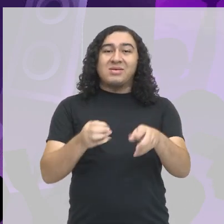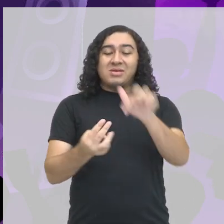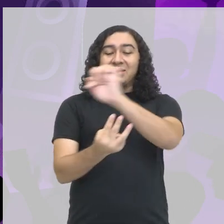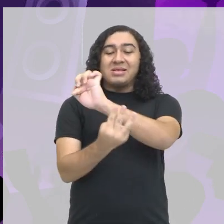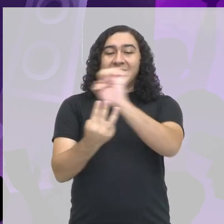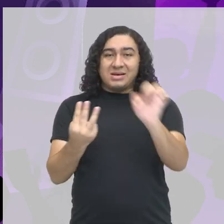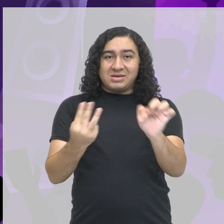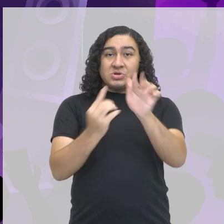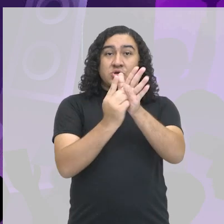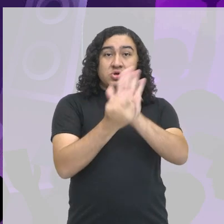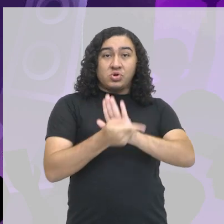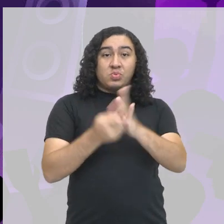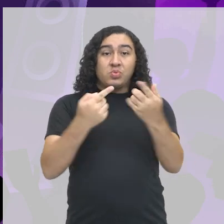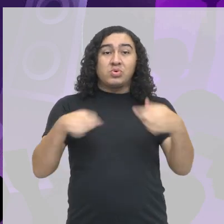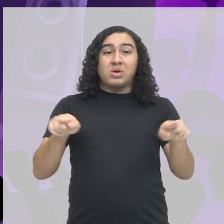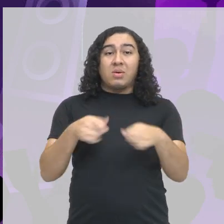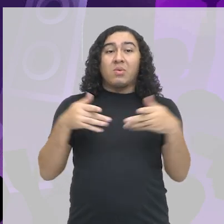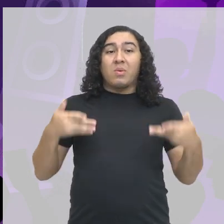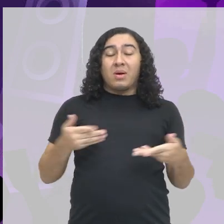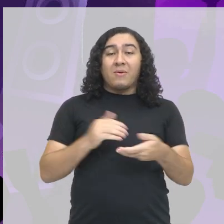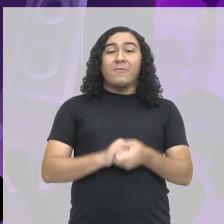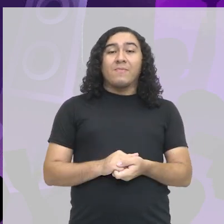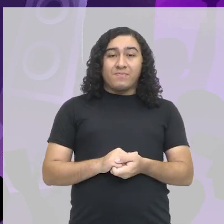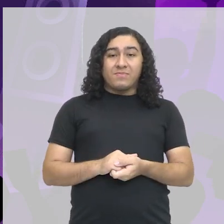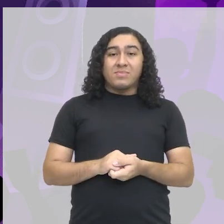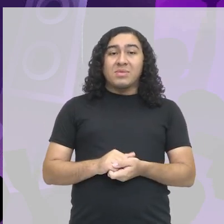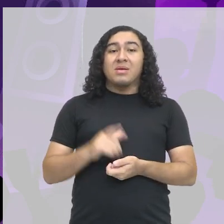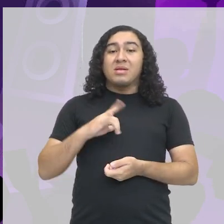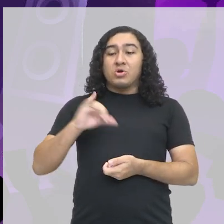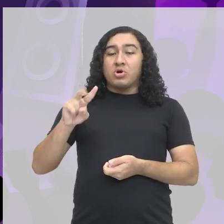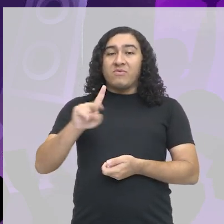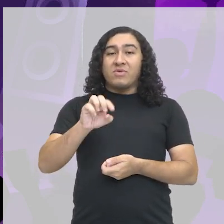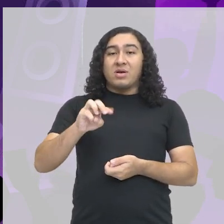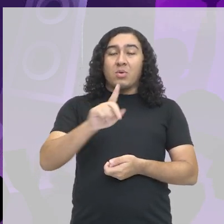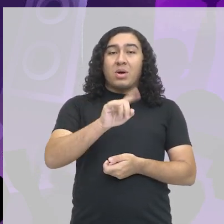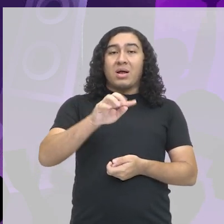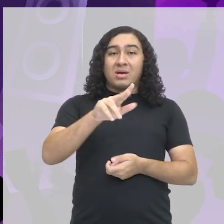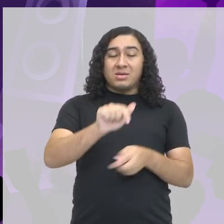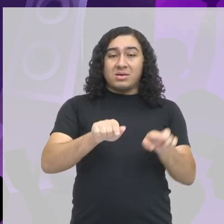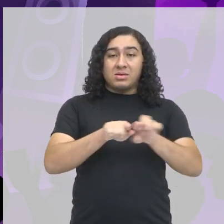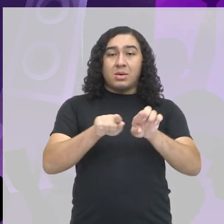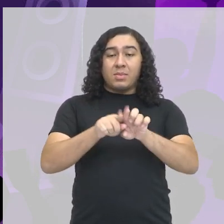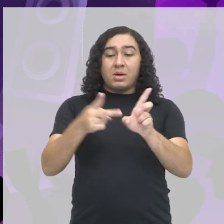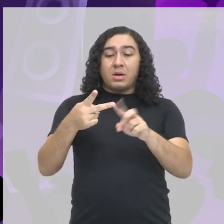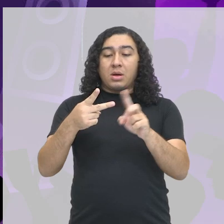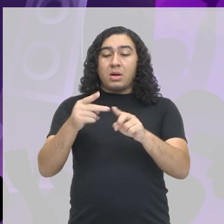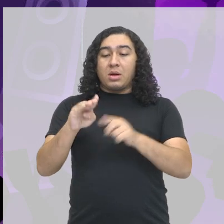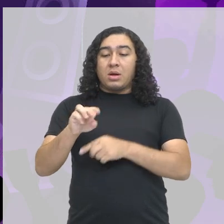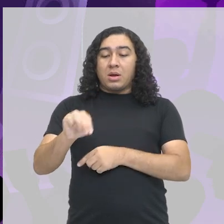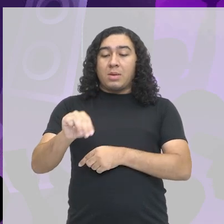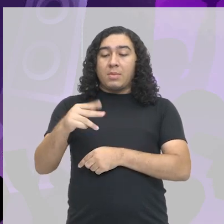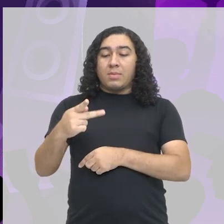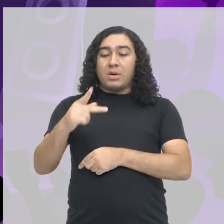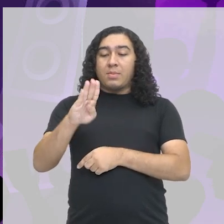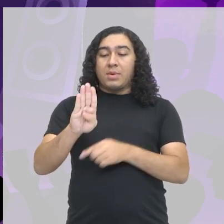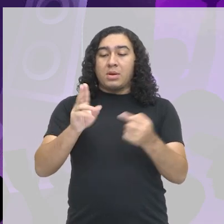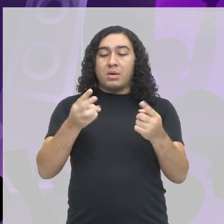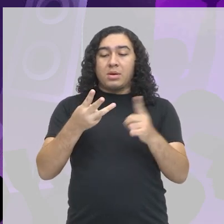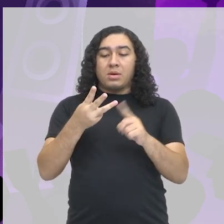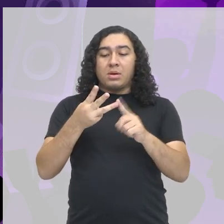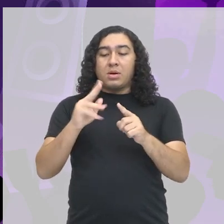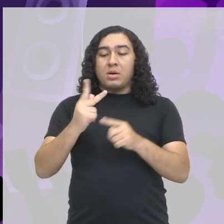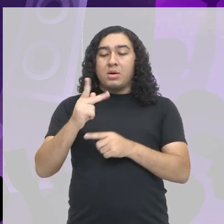gêneros musicais, que é a Jovem Guarda, MPB e Hip Hop. Então,